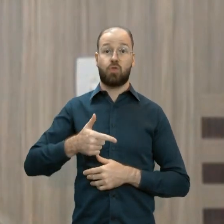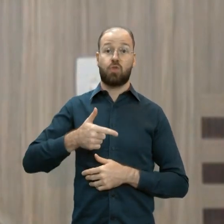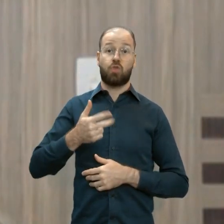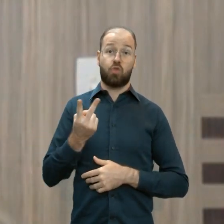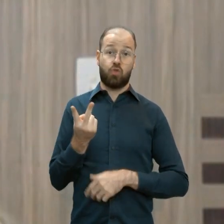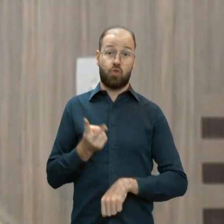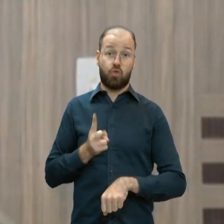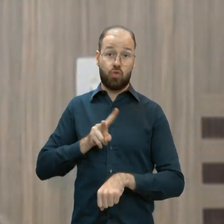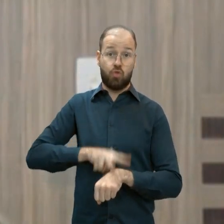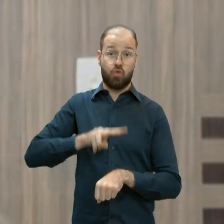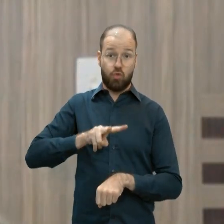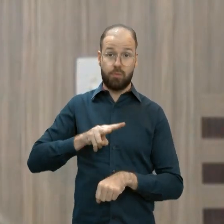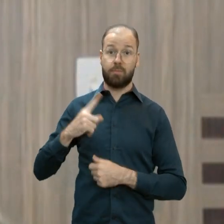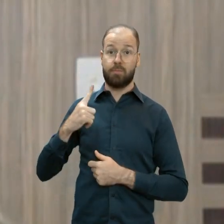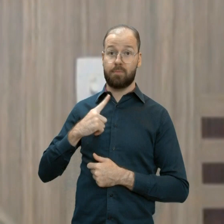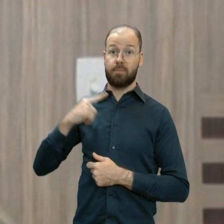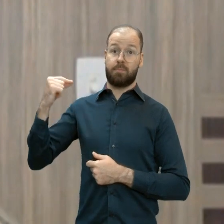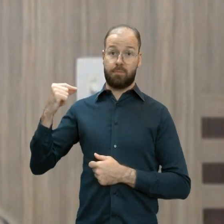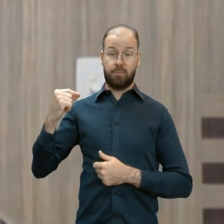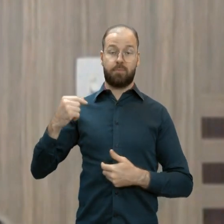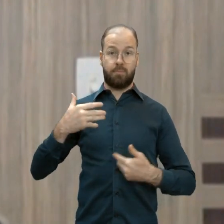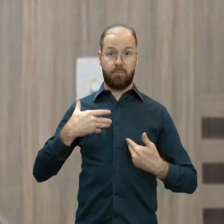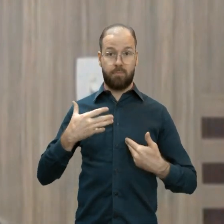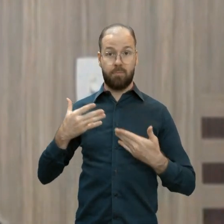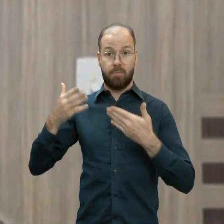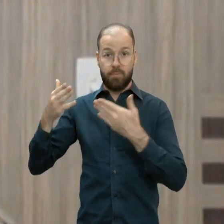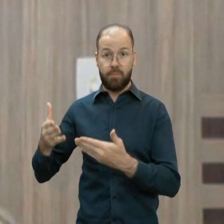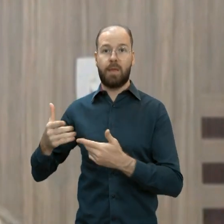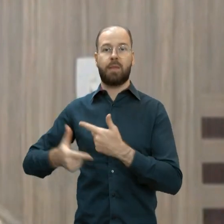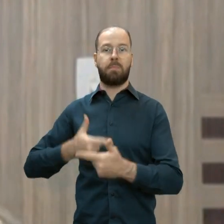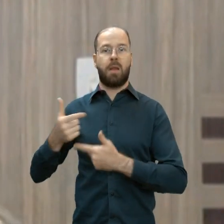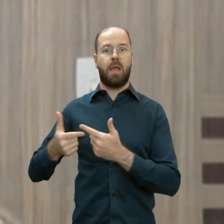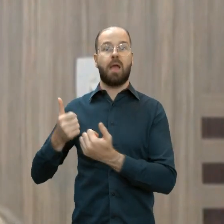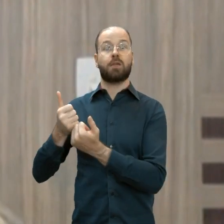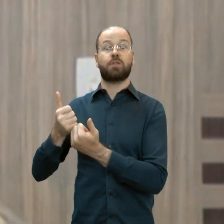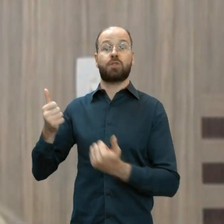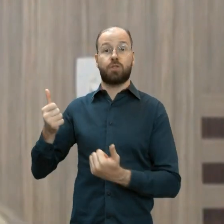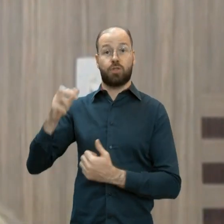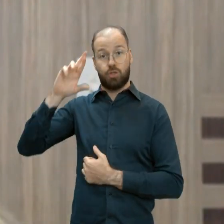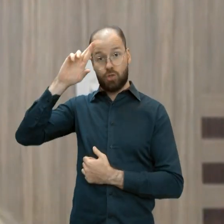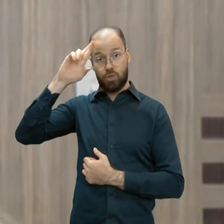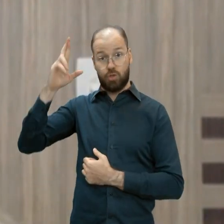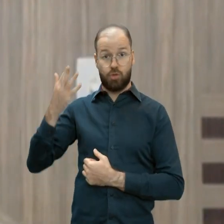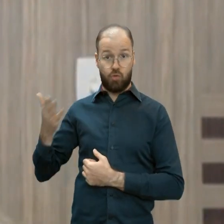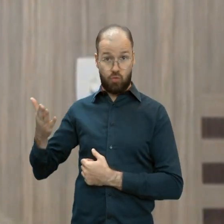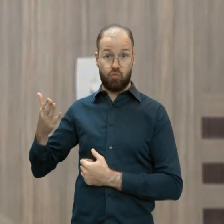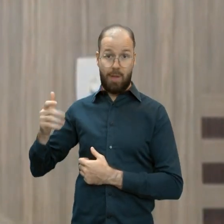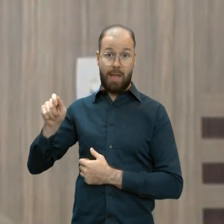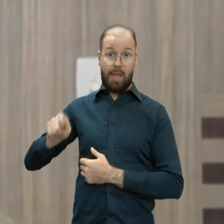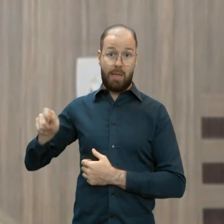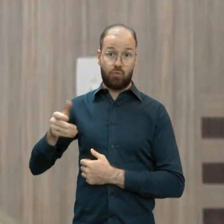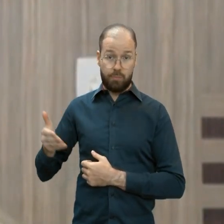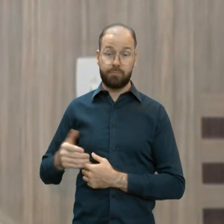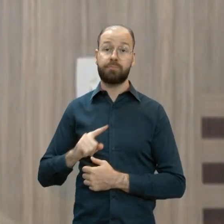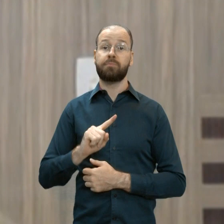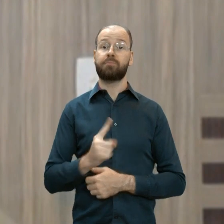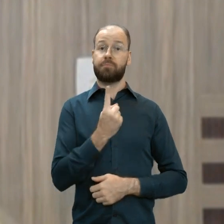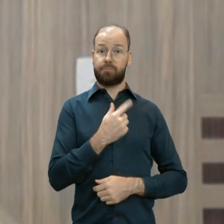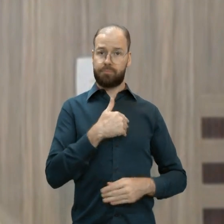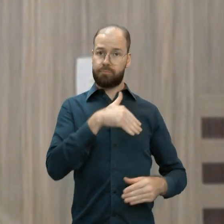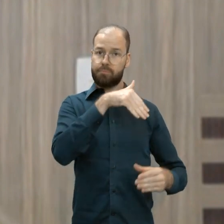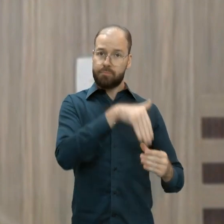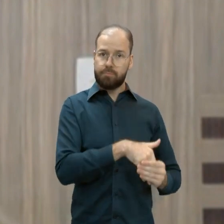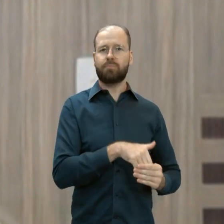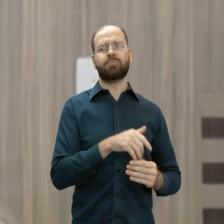eu fui eleita para a diretoria dessa instituição, né? Mas na primeira eleição estávamos num momento